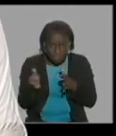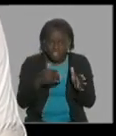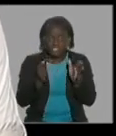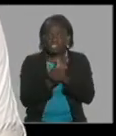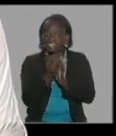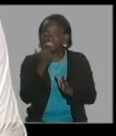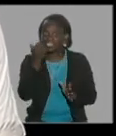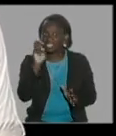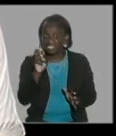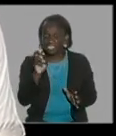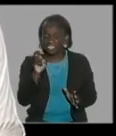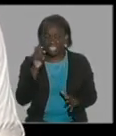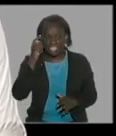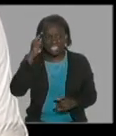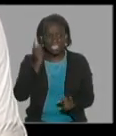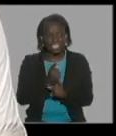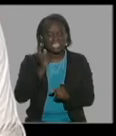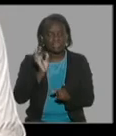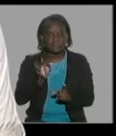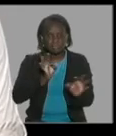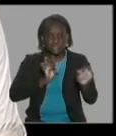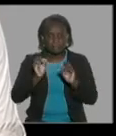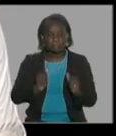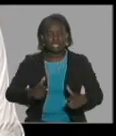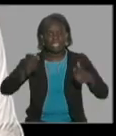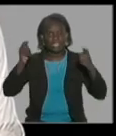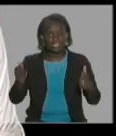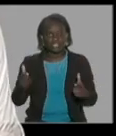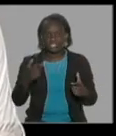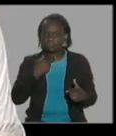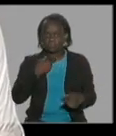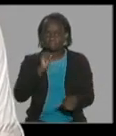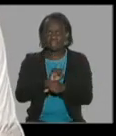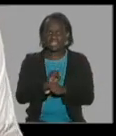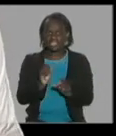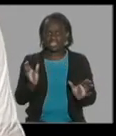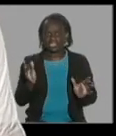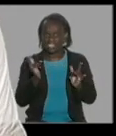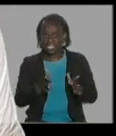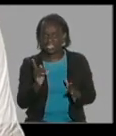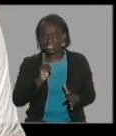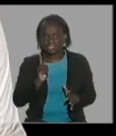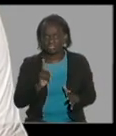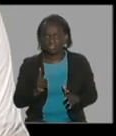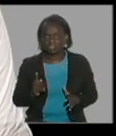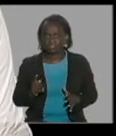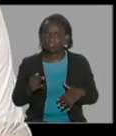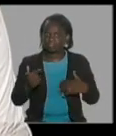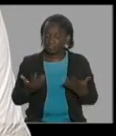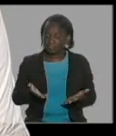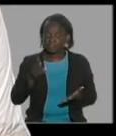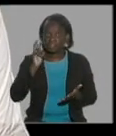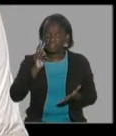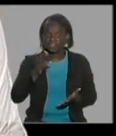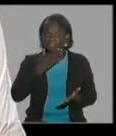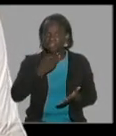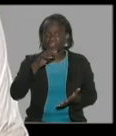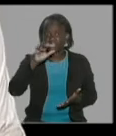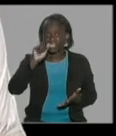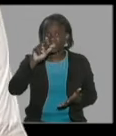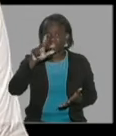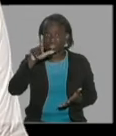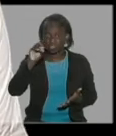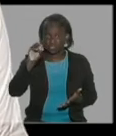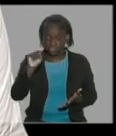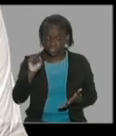vezes, falei, pô, isso tem que virar um projeto maior, assim, eu não posso parar aqui. E aí eu descobri que o